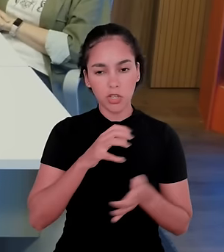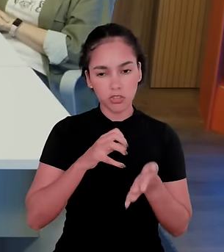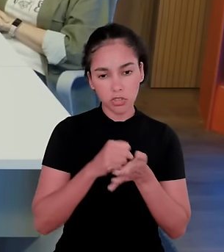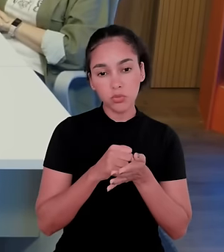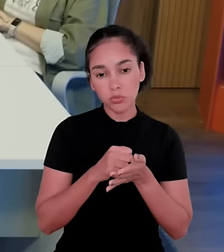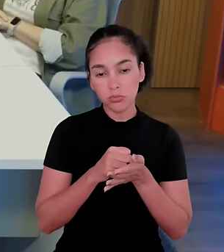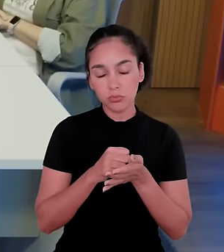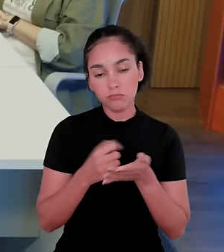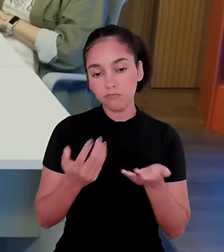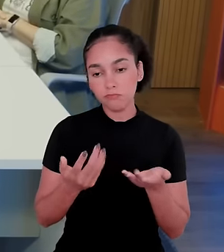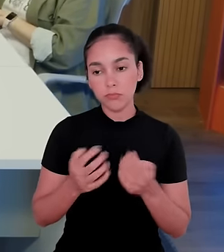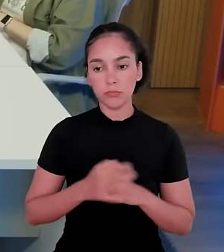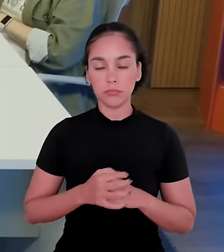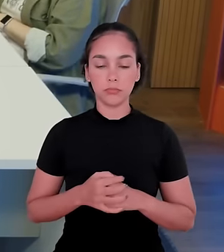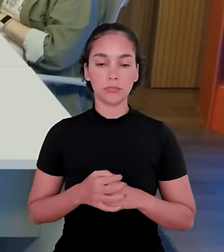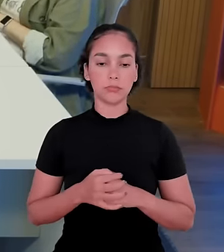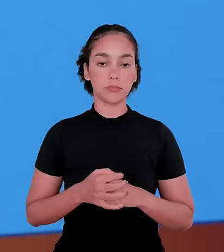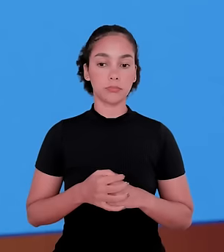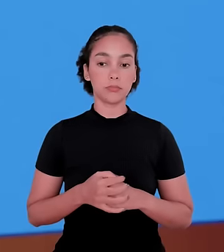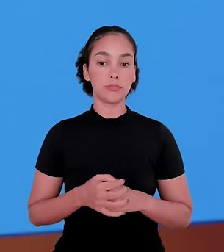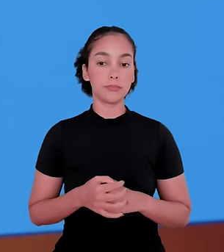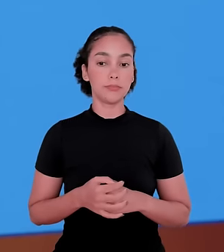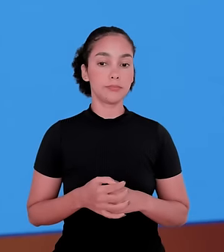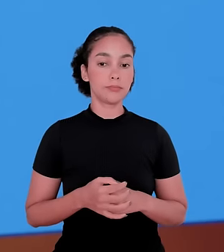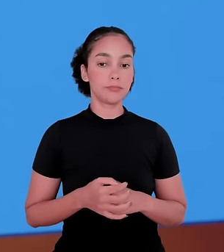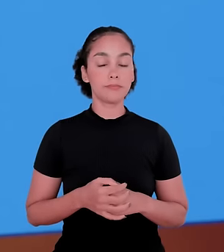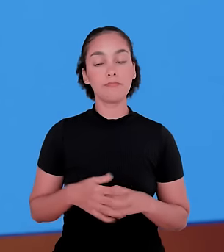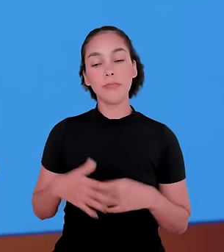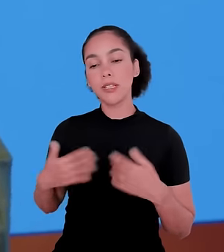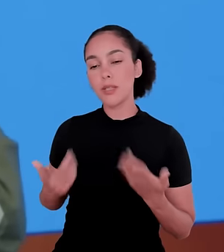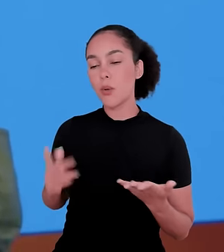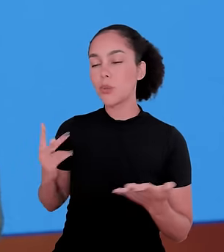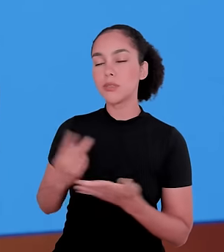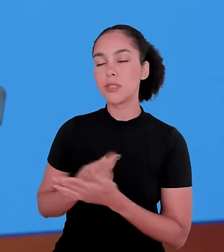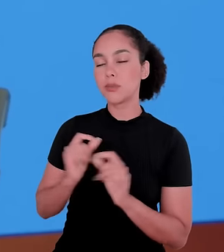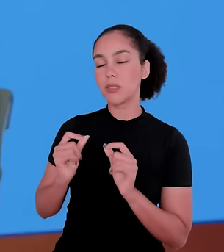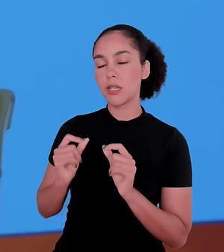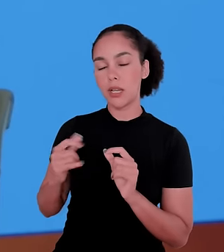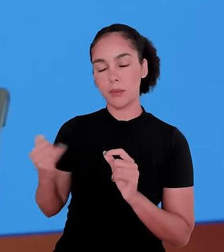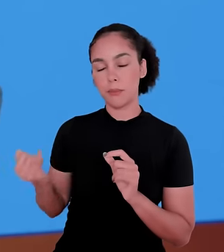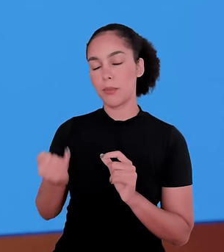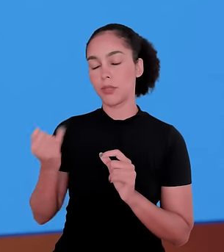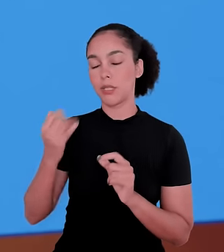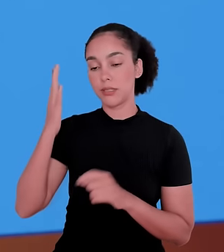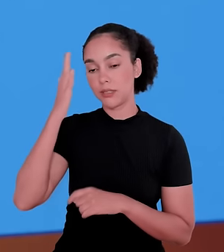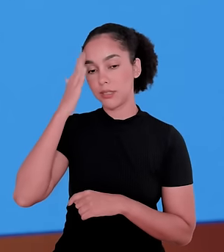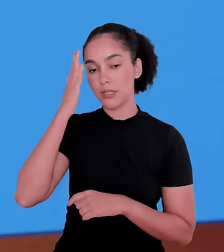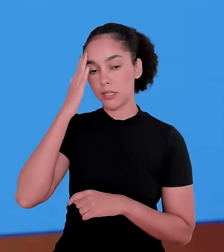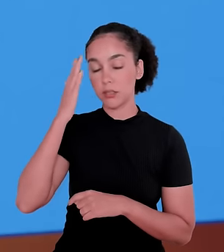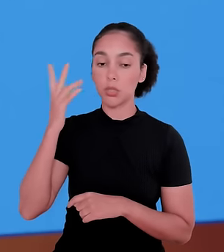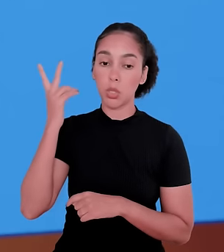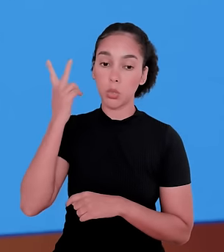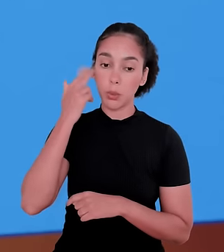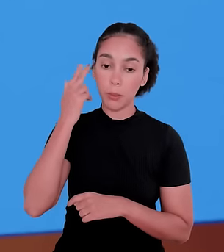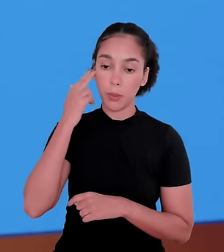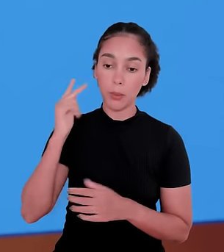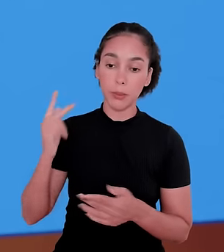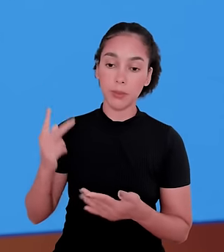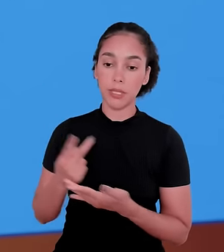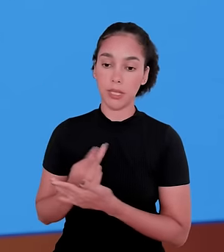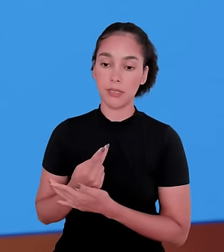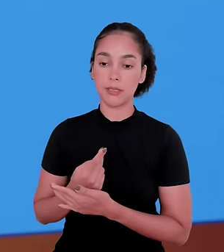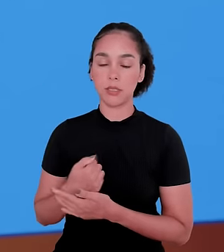registro de marcas então o que que acontece eh primeiro é importante entender que normalmente